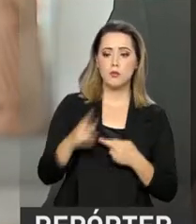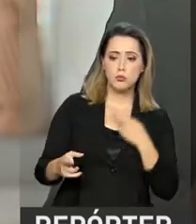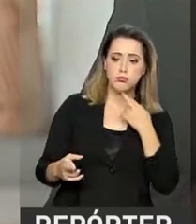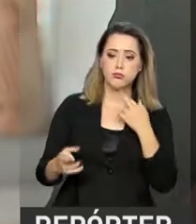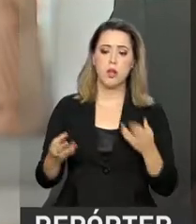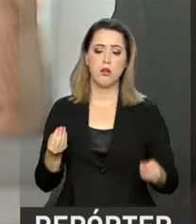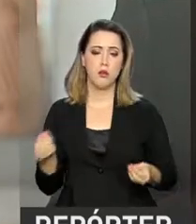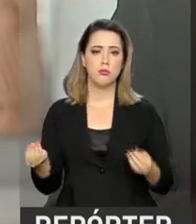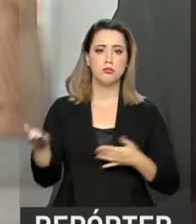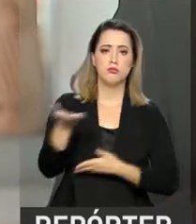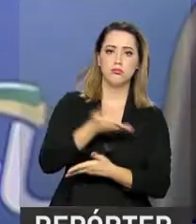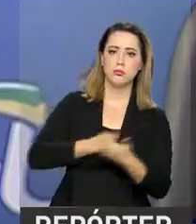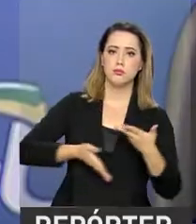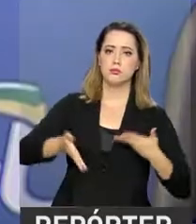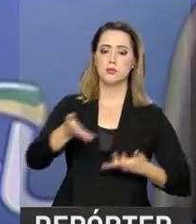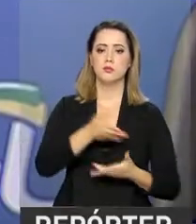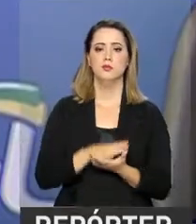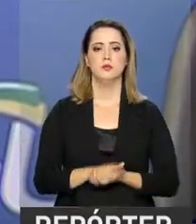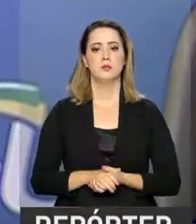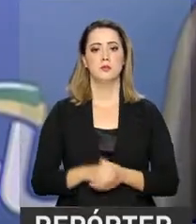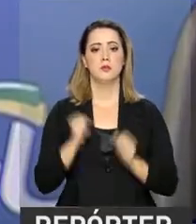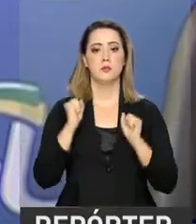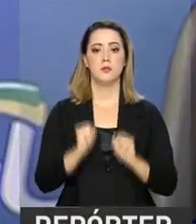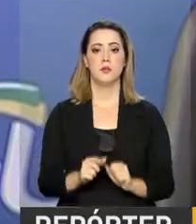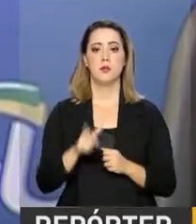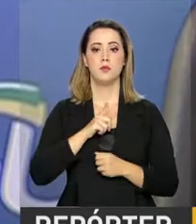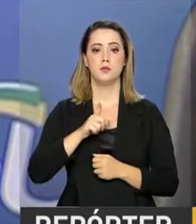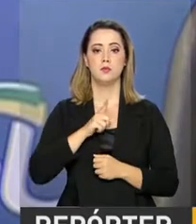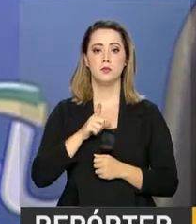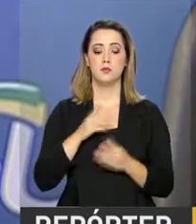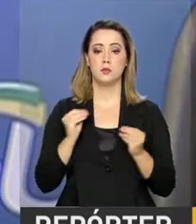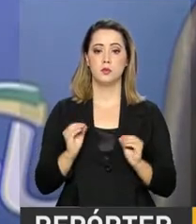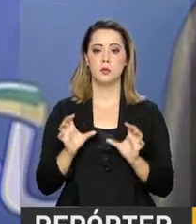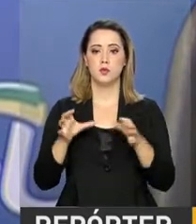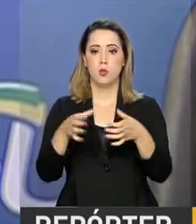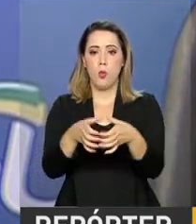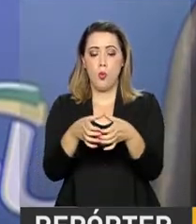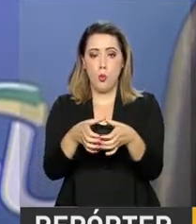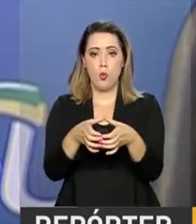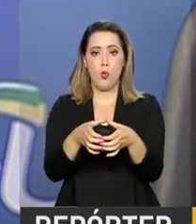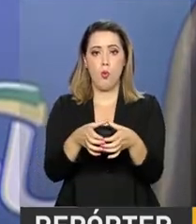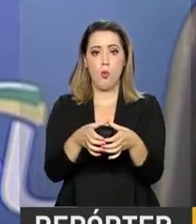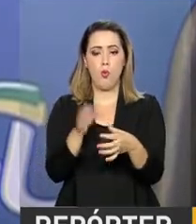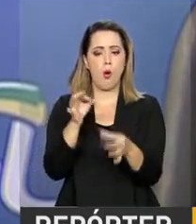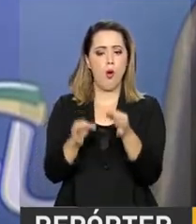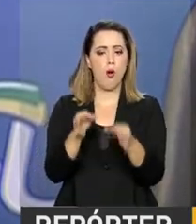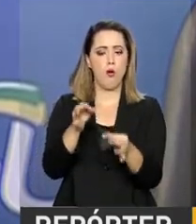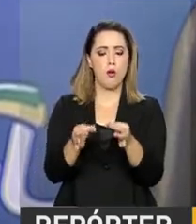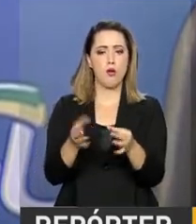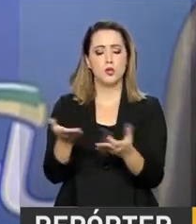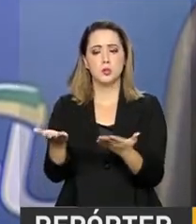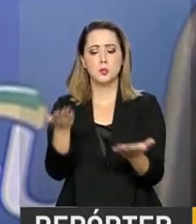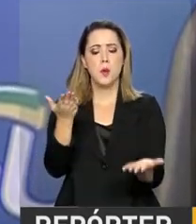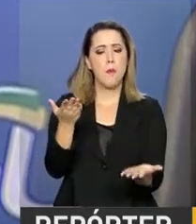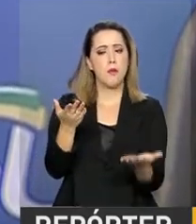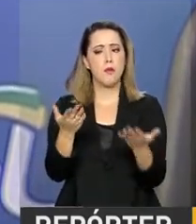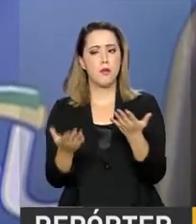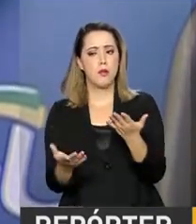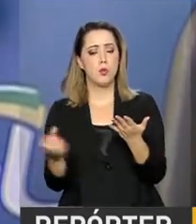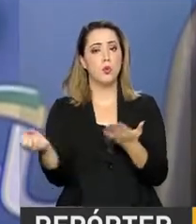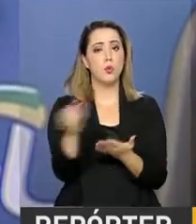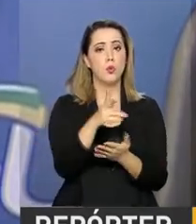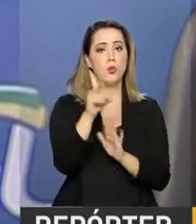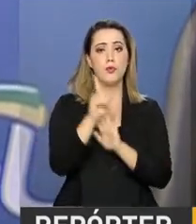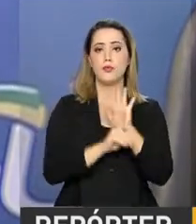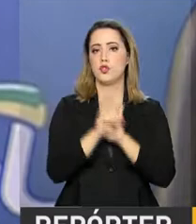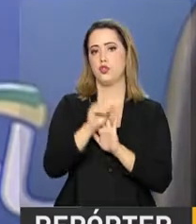meio de conciliação ações essa possibilidade de ter uma câmara de conciliação vai no encontro de uma norma um novo direito que é